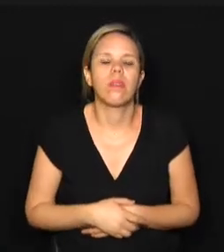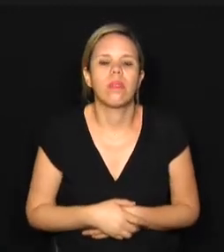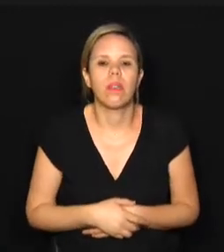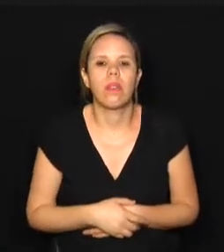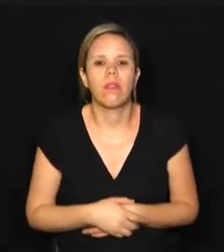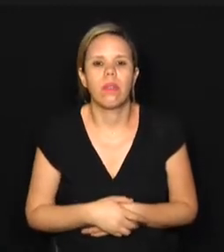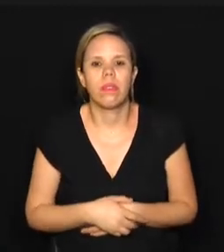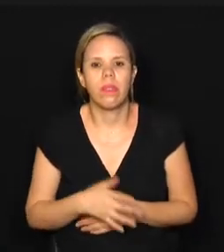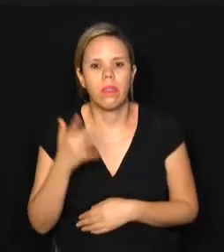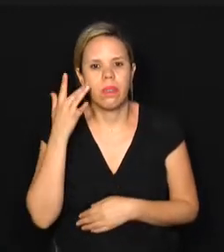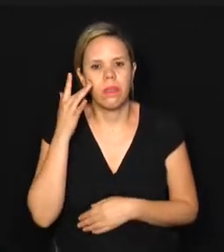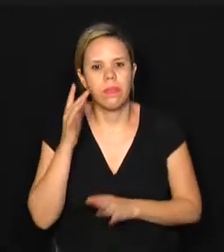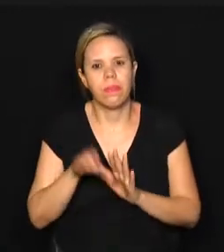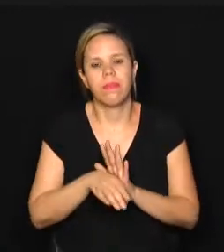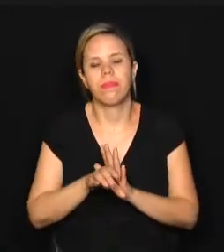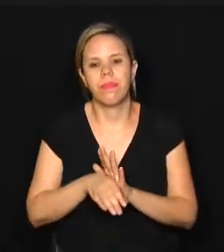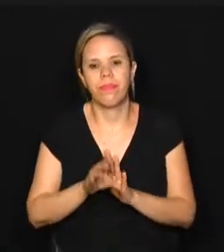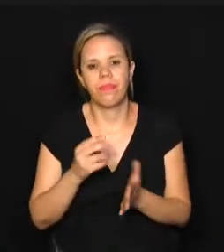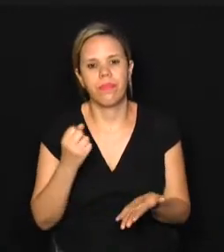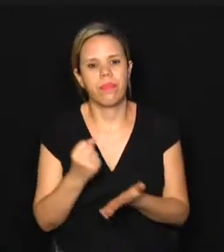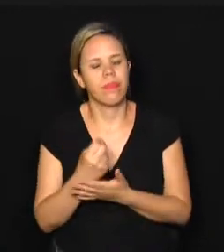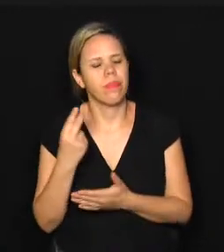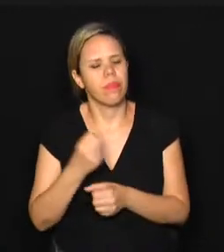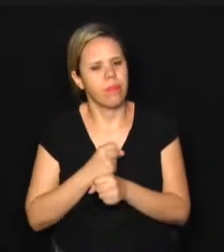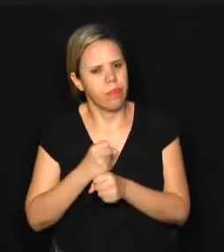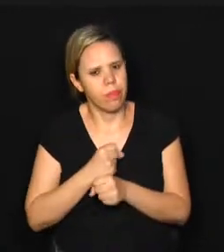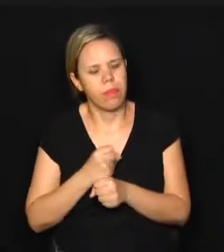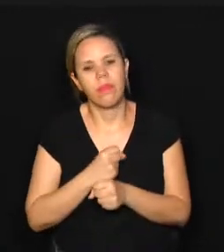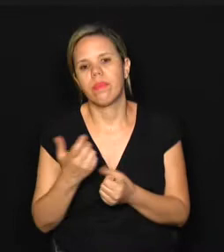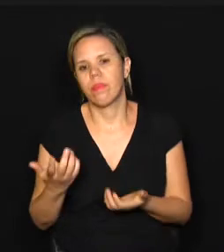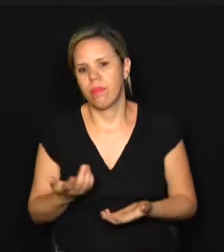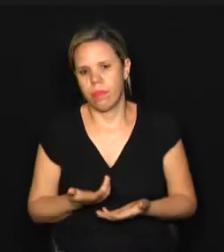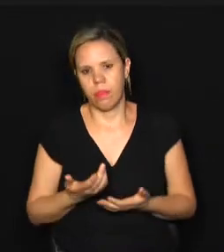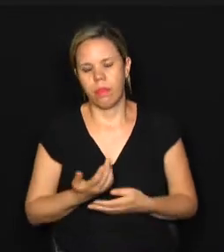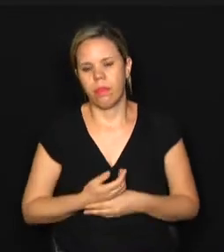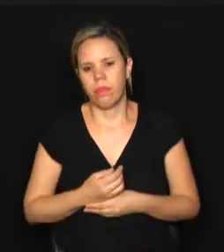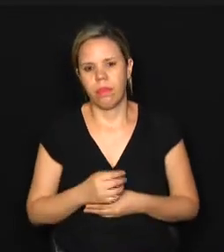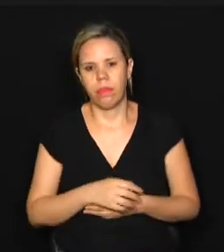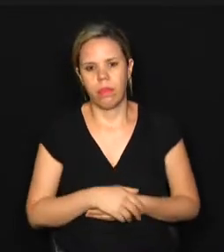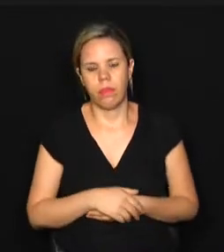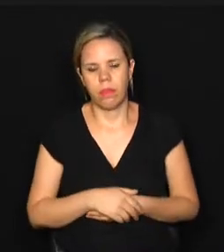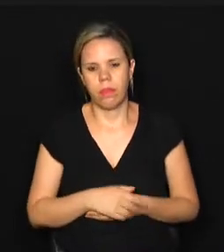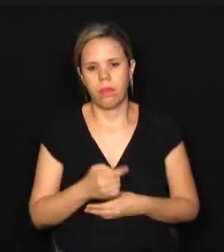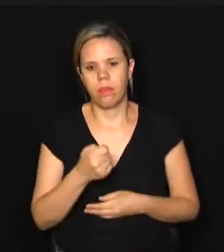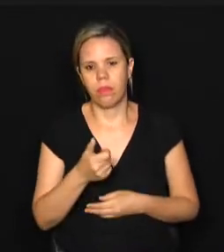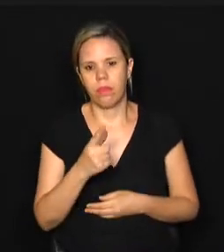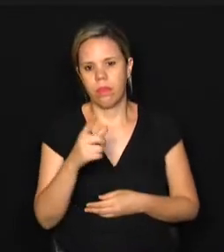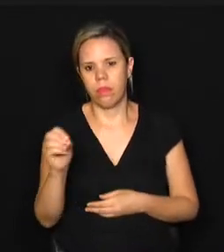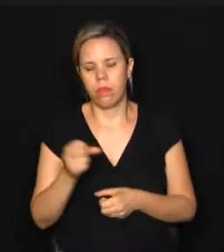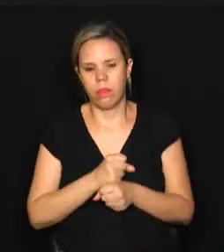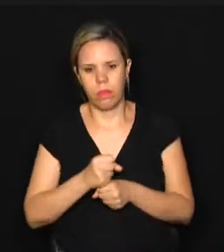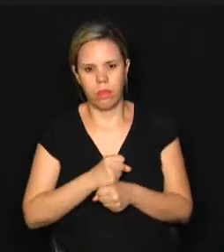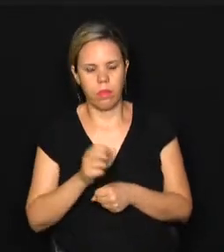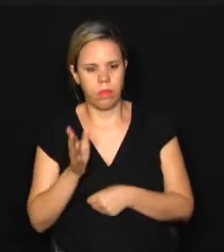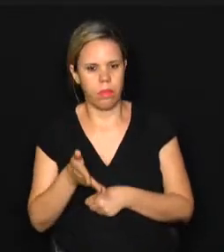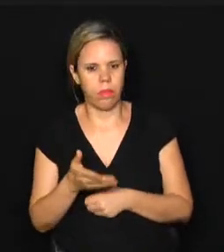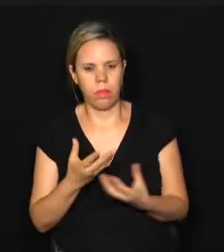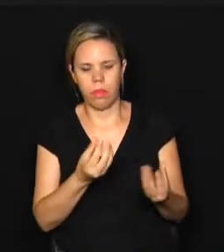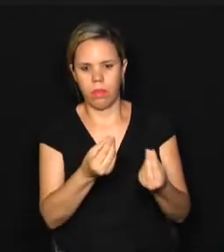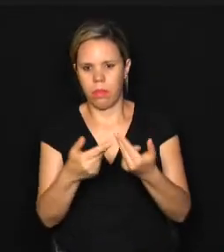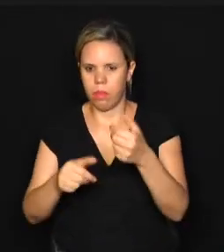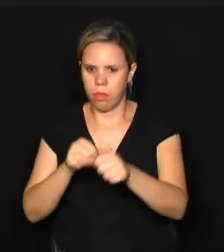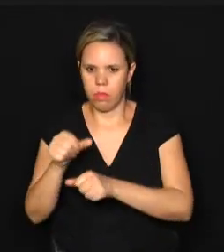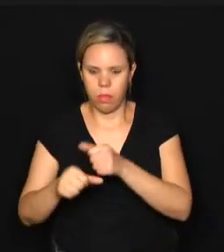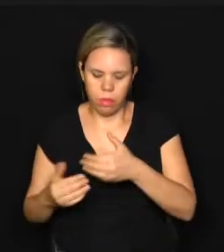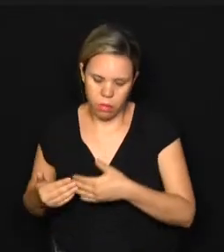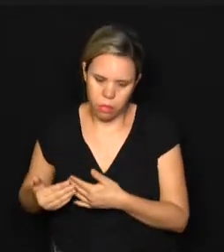acho que é consenso também que já se passaram muitos anos do projeto, né? E agora que eles foram ativar quase 10 anos já, e muita coisa mudou de lá para